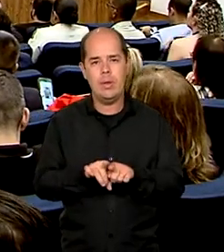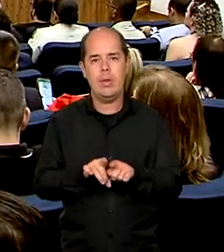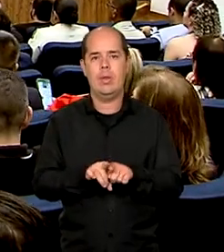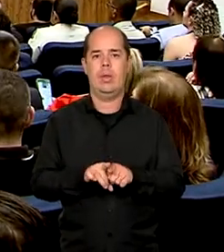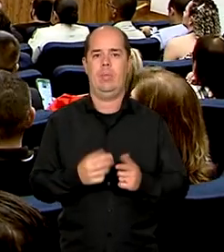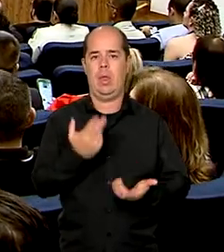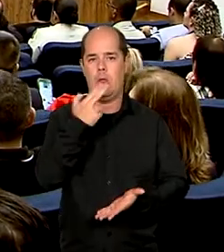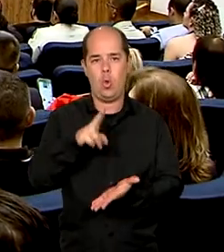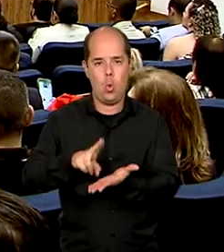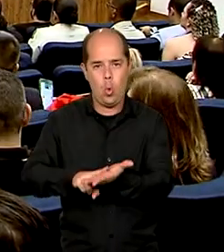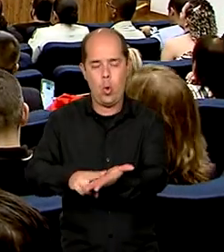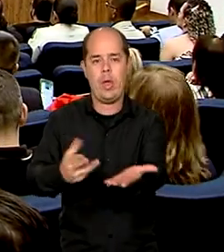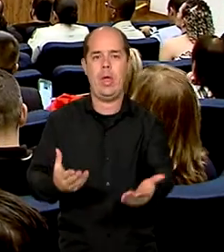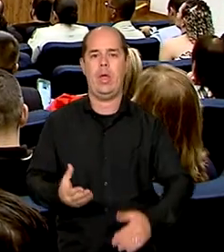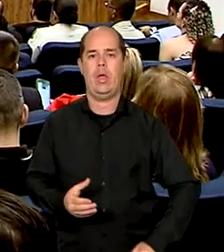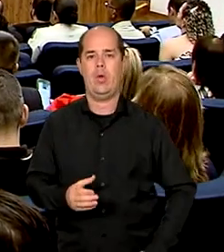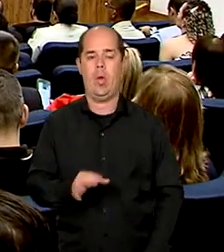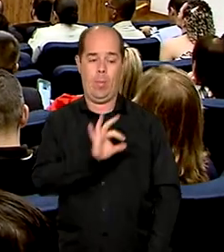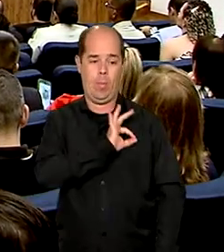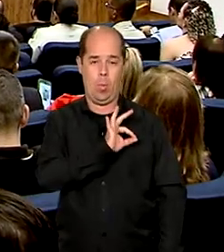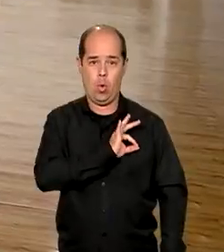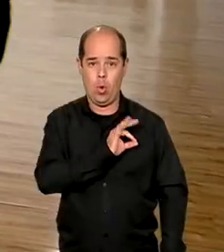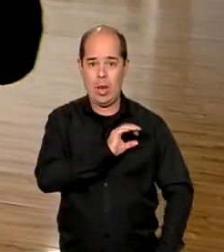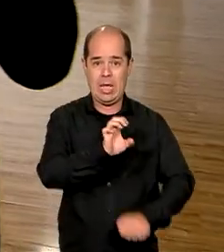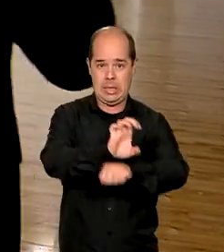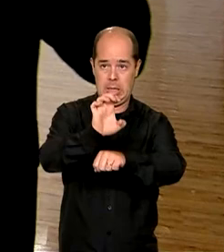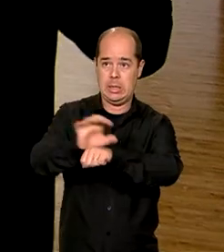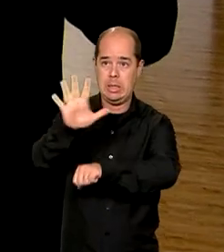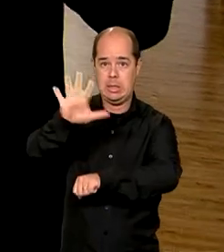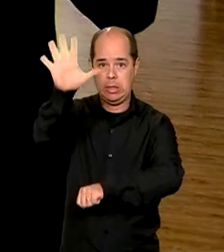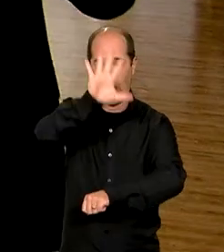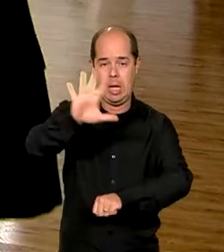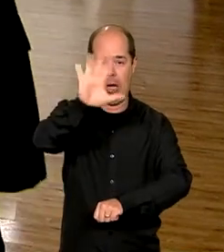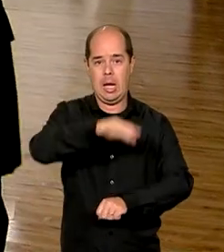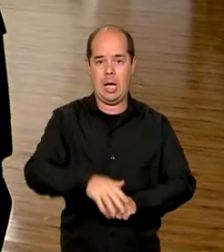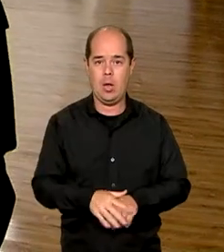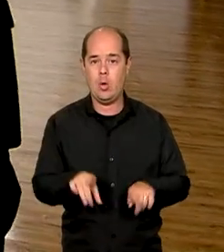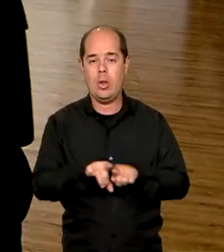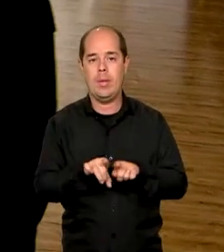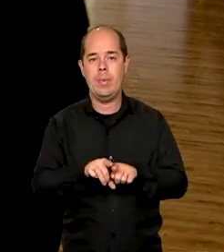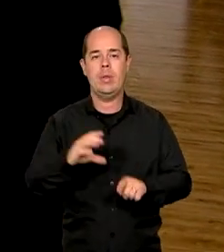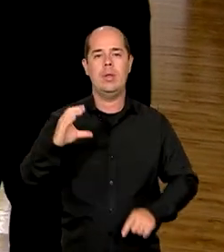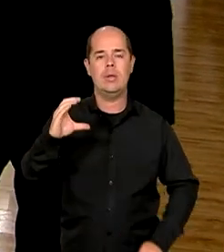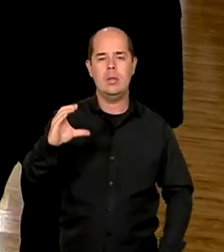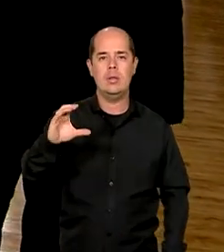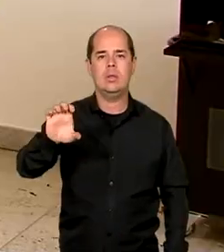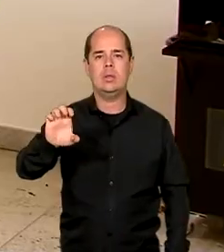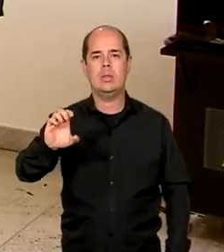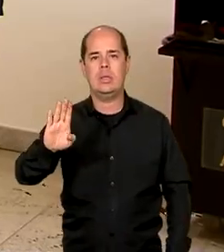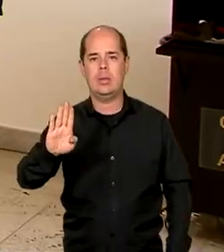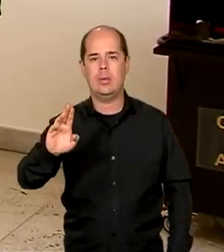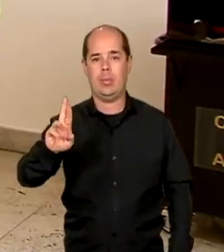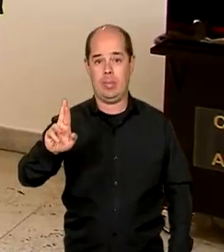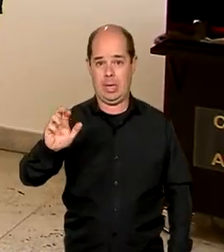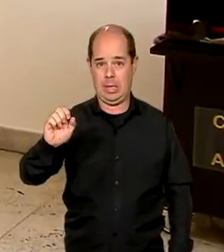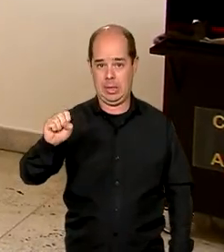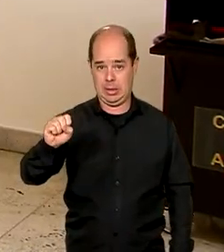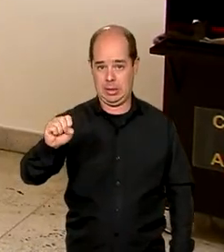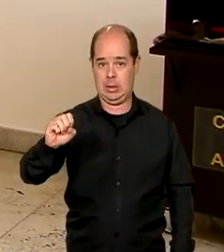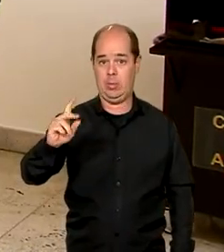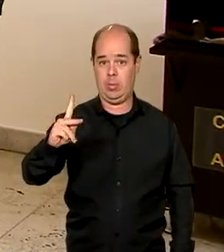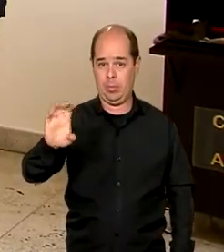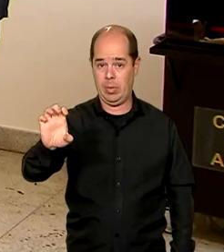Polícia Civil de todos os estados e o SEBRASP, empresa responsável pela aplicação da prova. A PRF